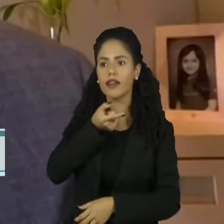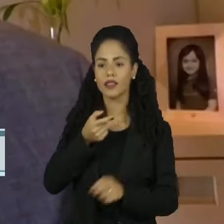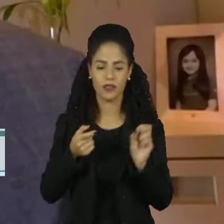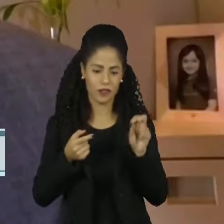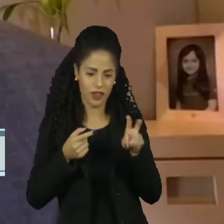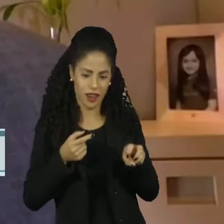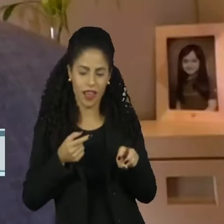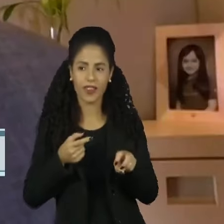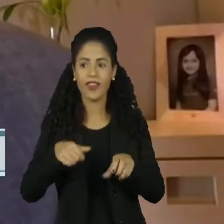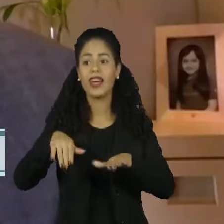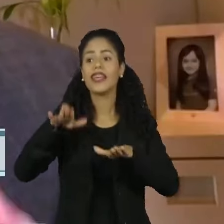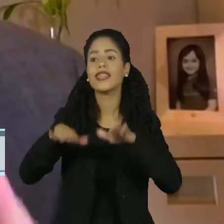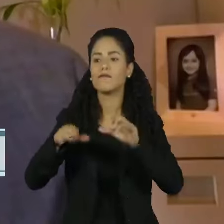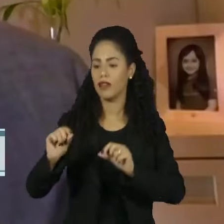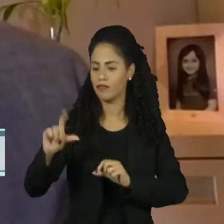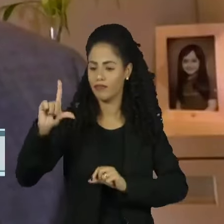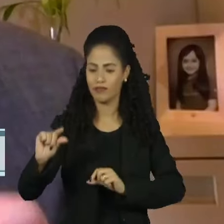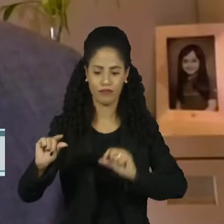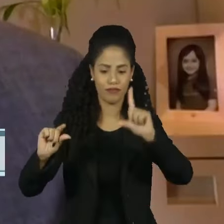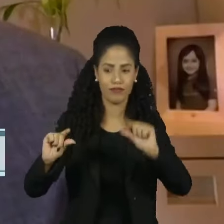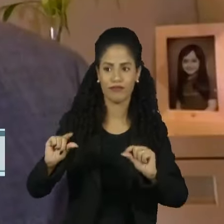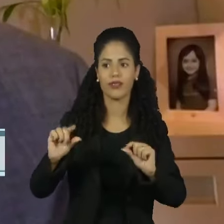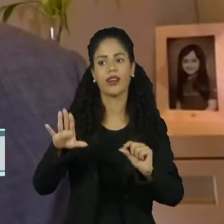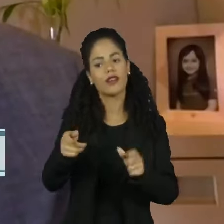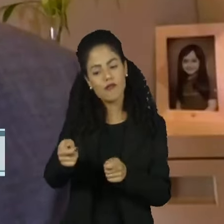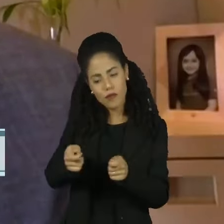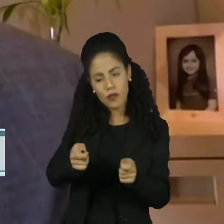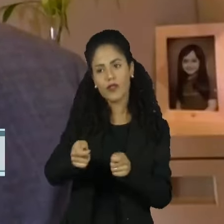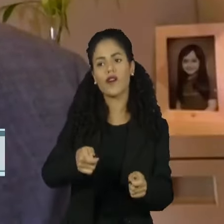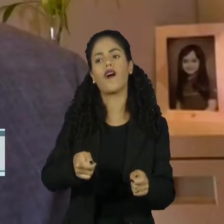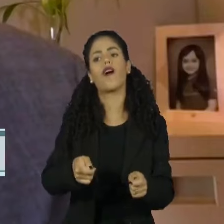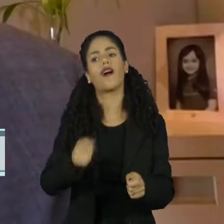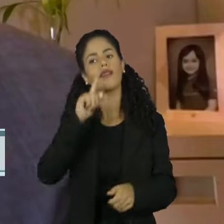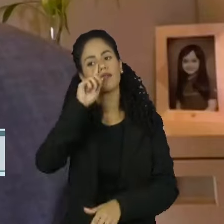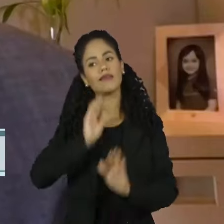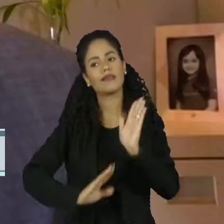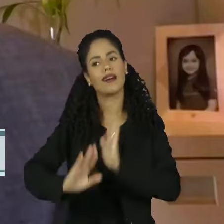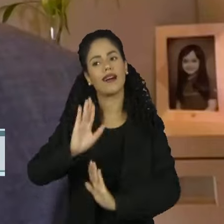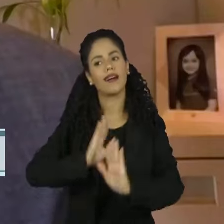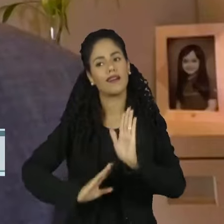Cuidado com excessos. Temperança, moderação no uso de estimulantes.